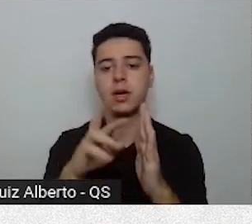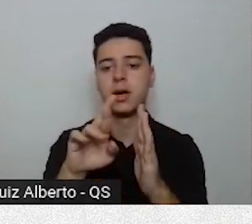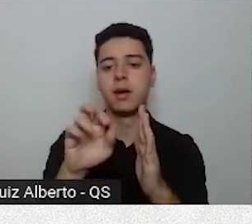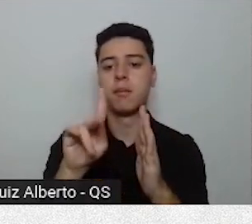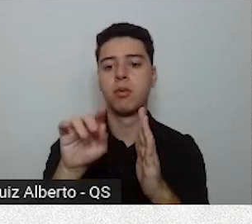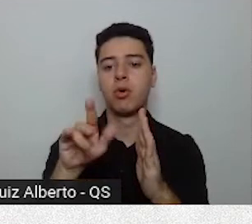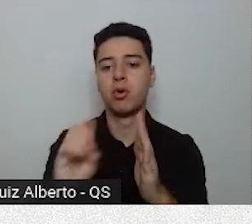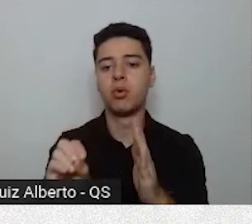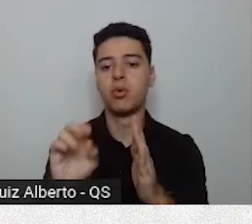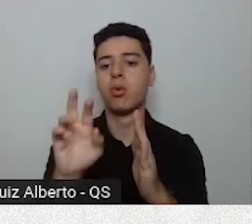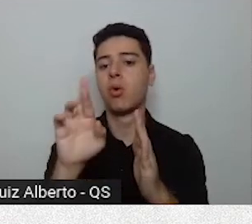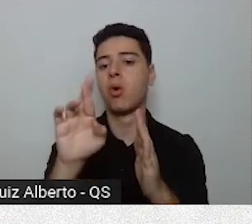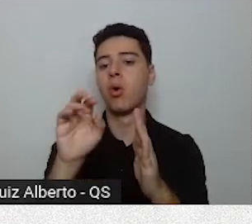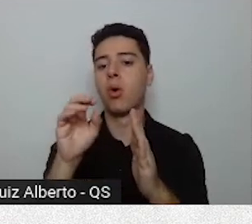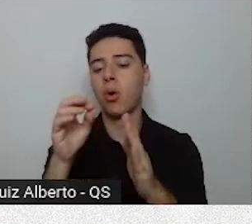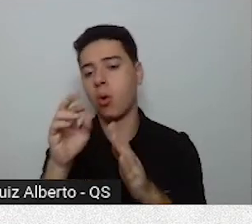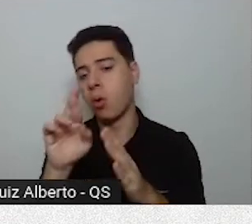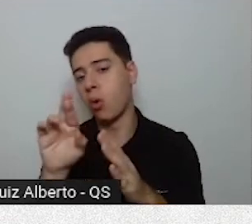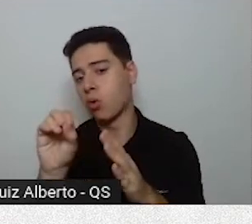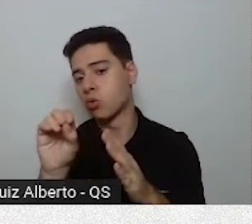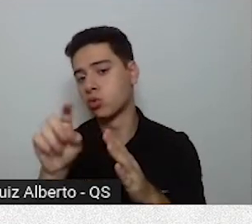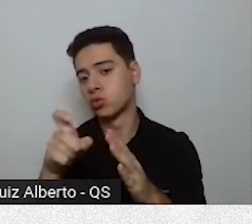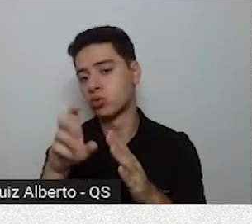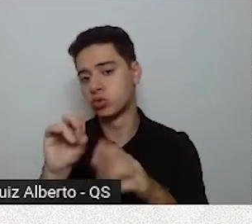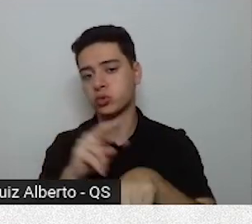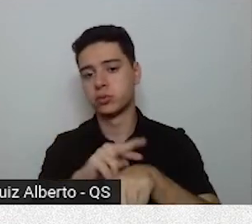Vou colocar aqui.